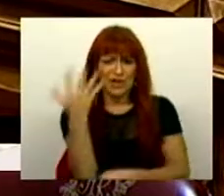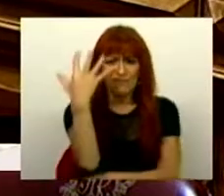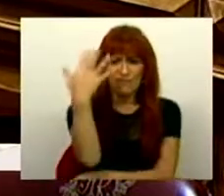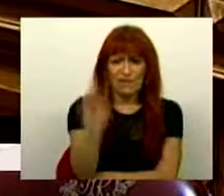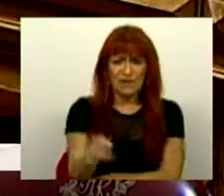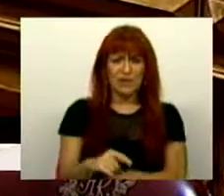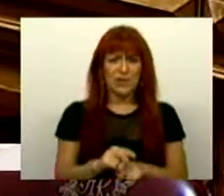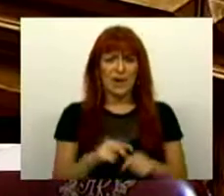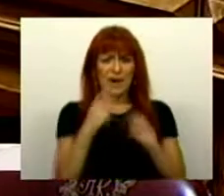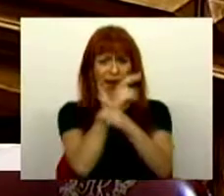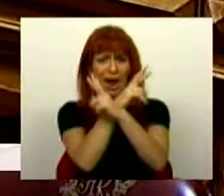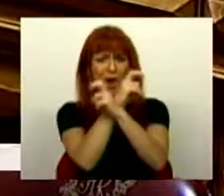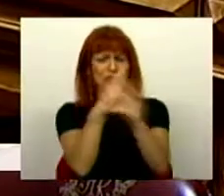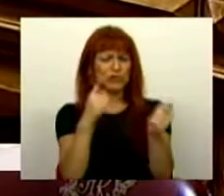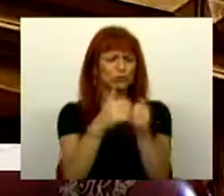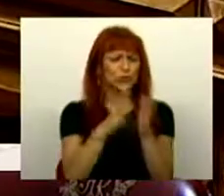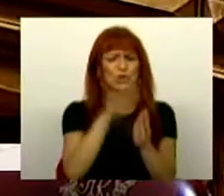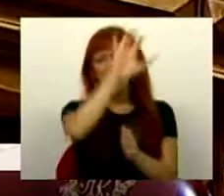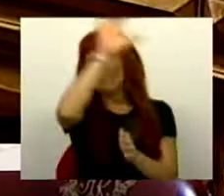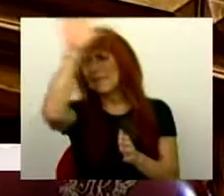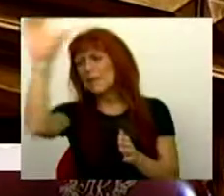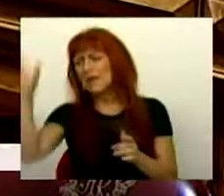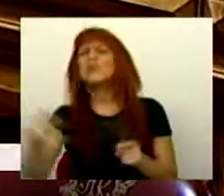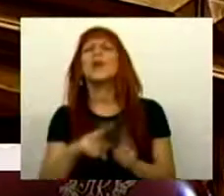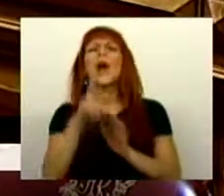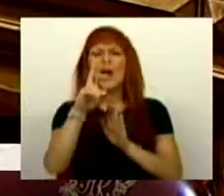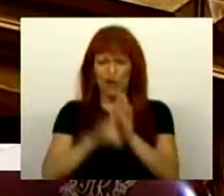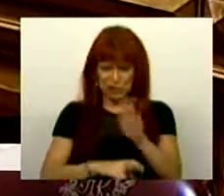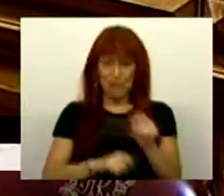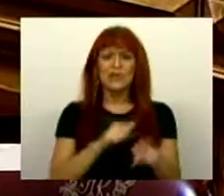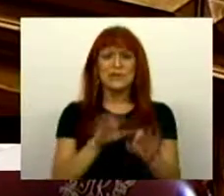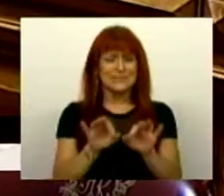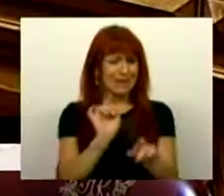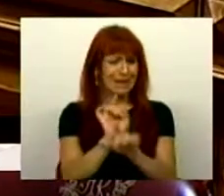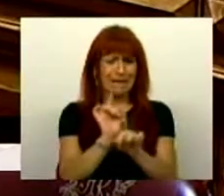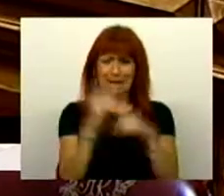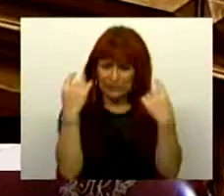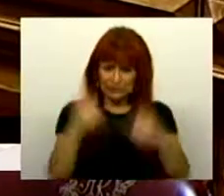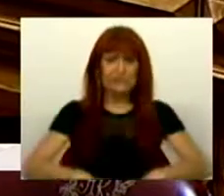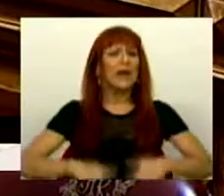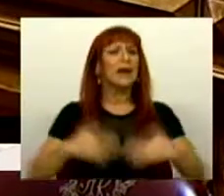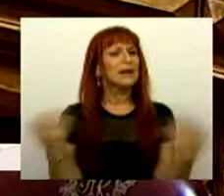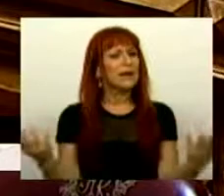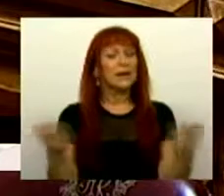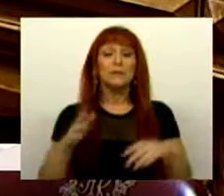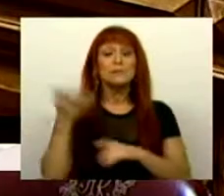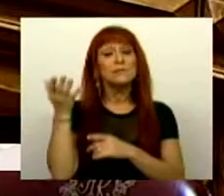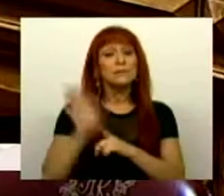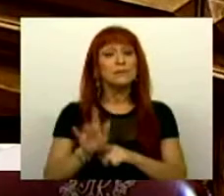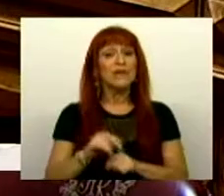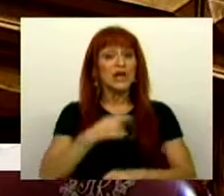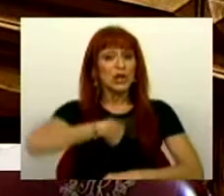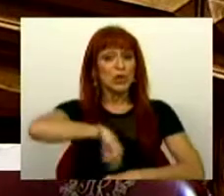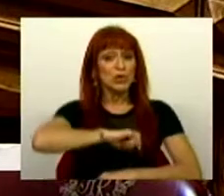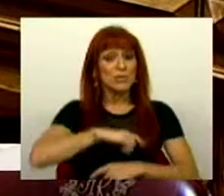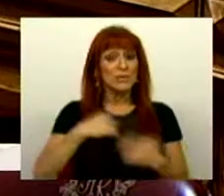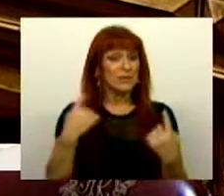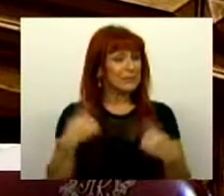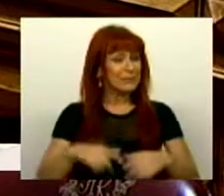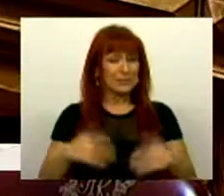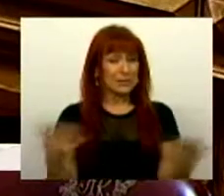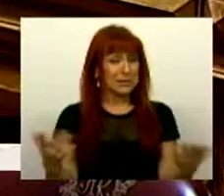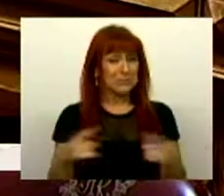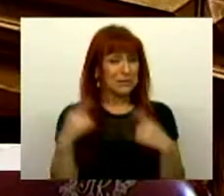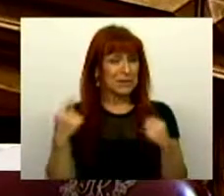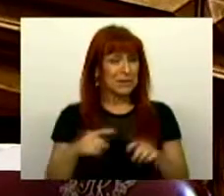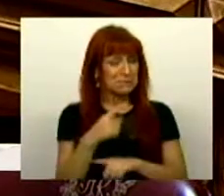França, Áustria, todos estes países têm regimes desta natureza. E, por exemplo, Espanha